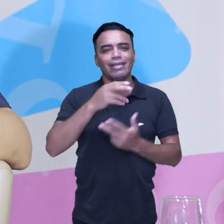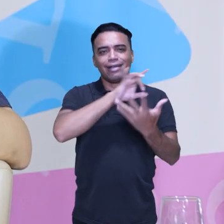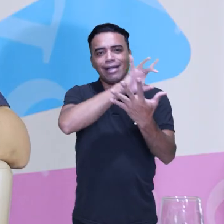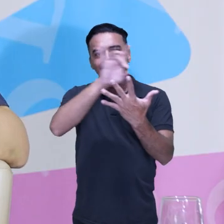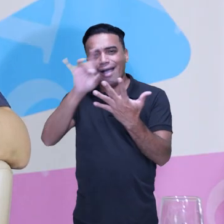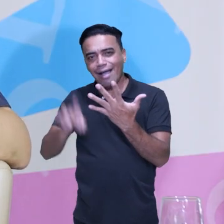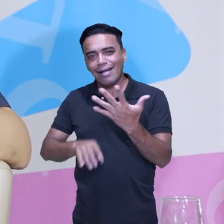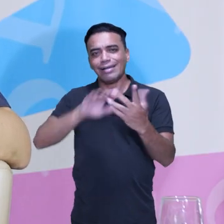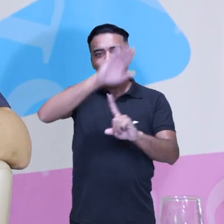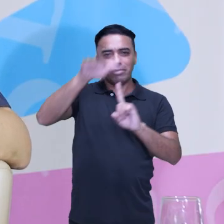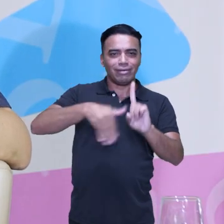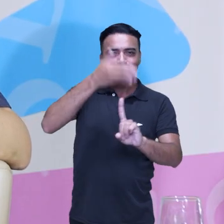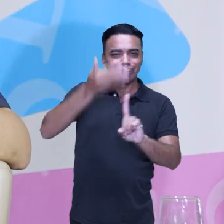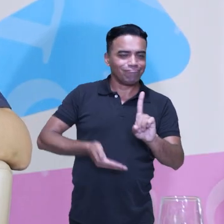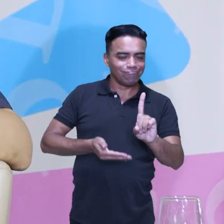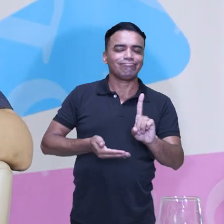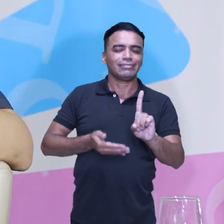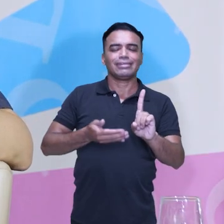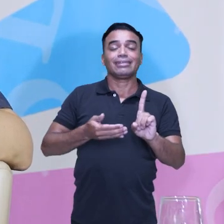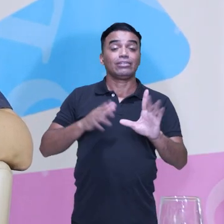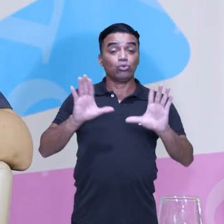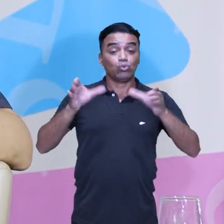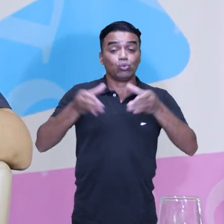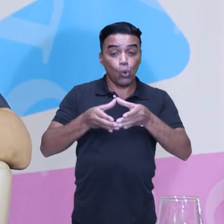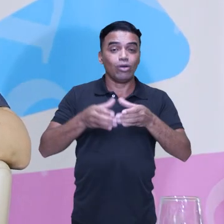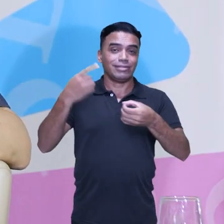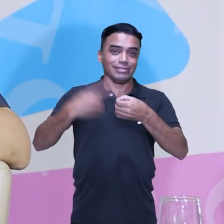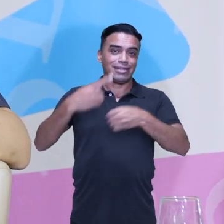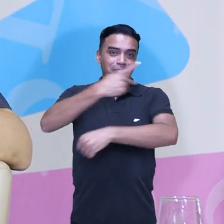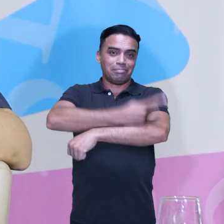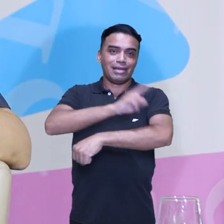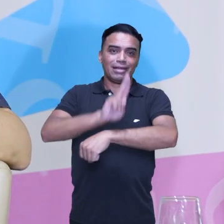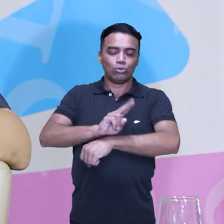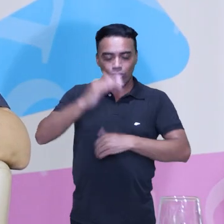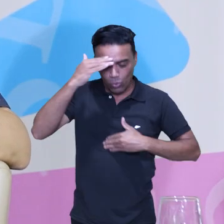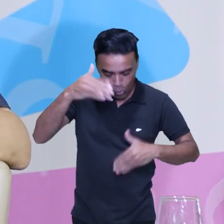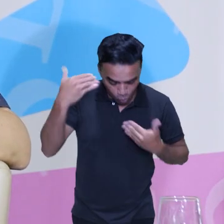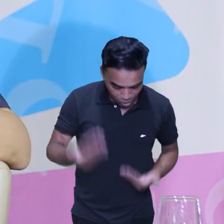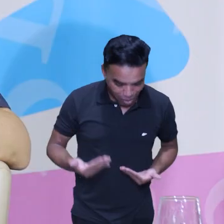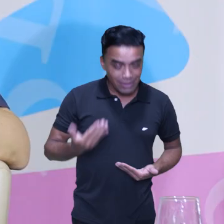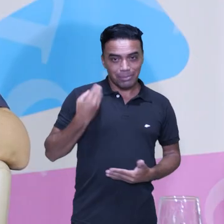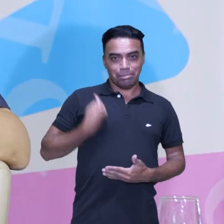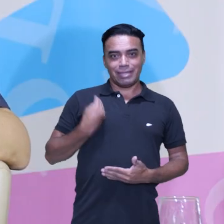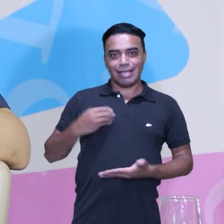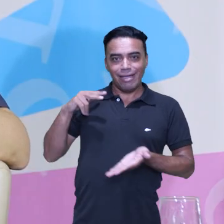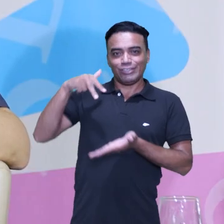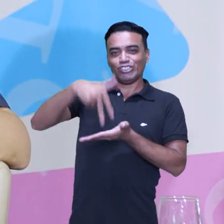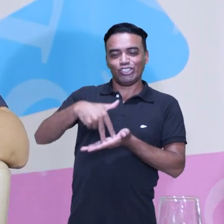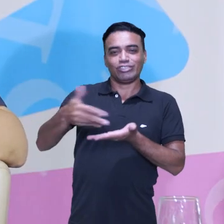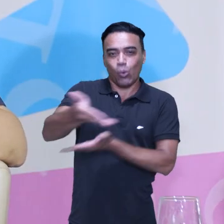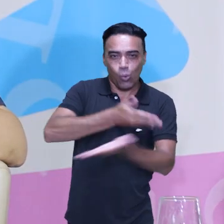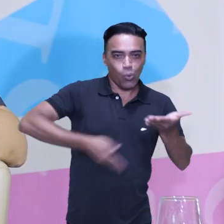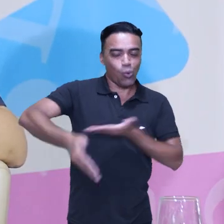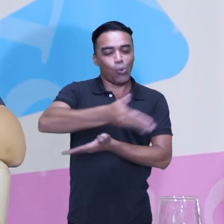homenageados, não só dos homenageados, mas de toda a comunidade de Paracatu. E eu me sinto honrada de estar aqui hoje e de poder compartilhar esse momento